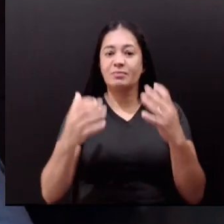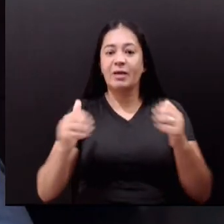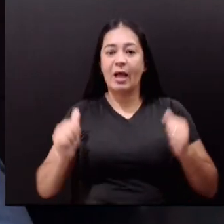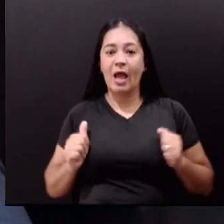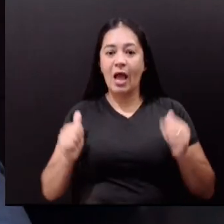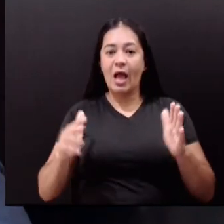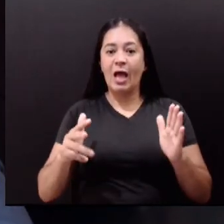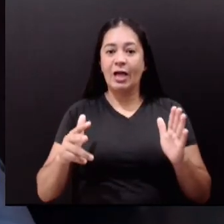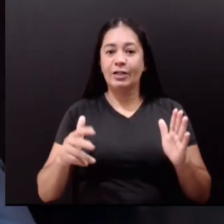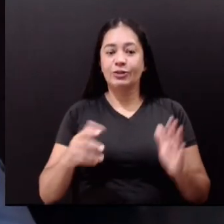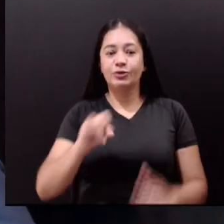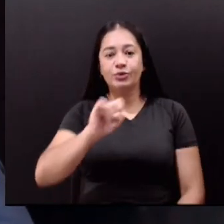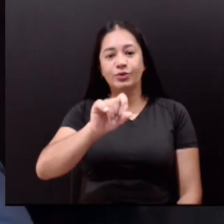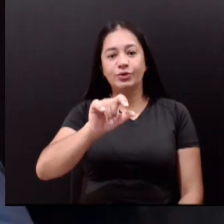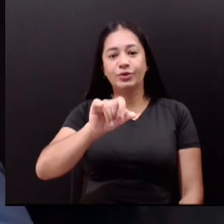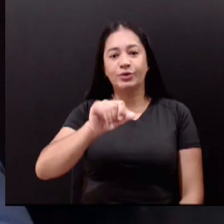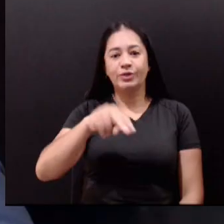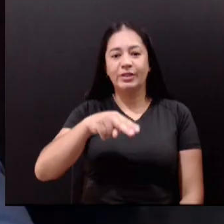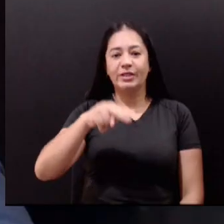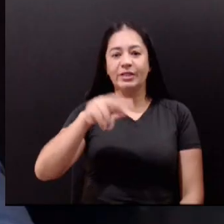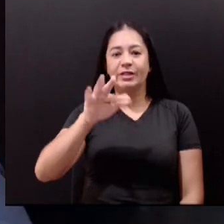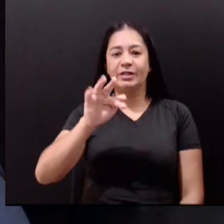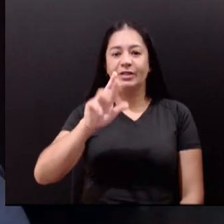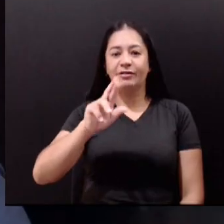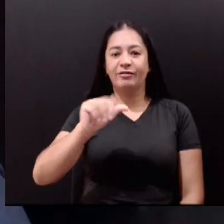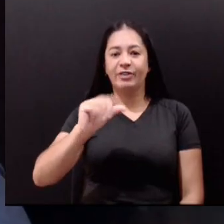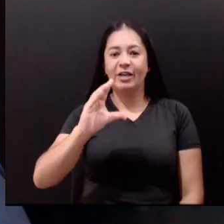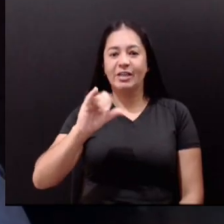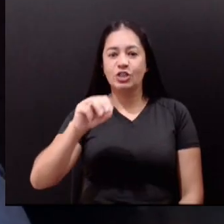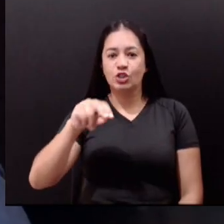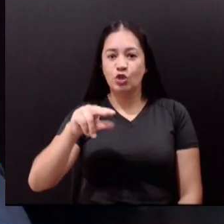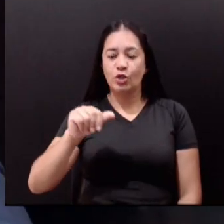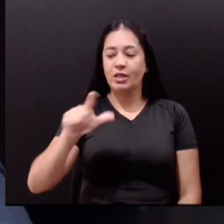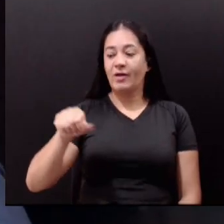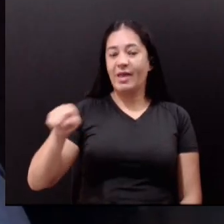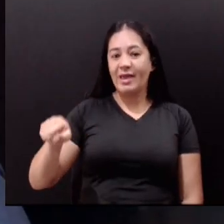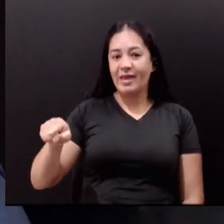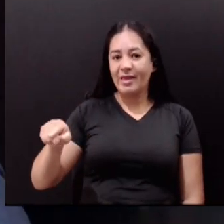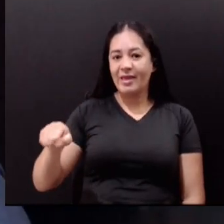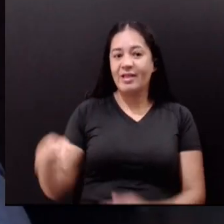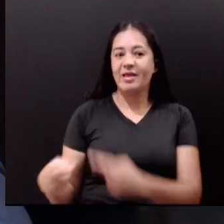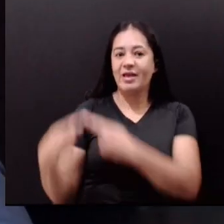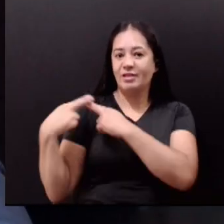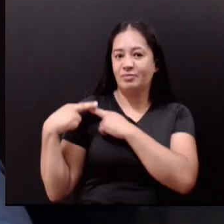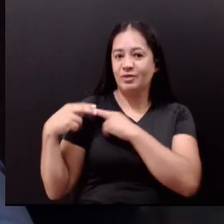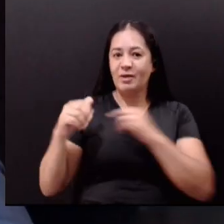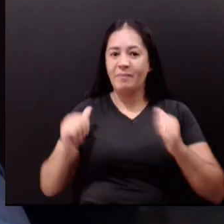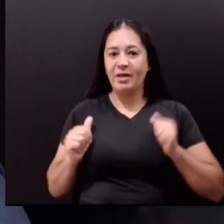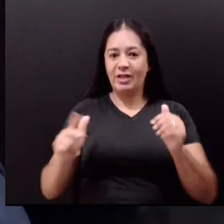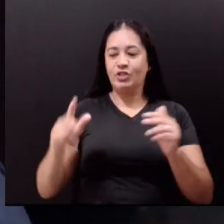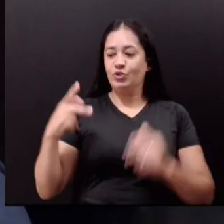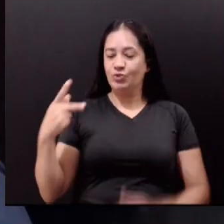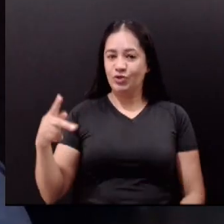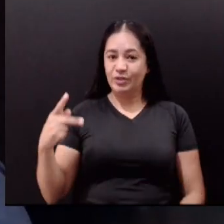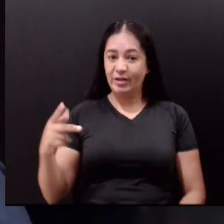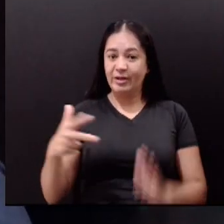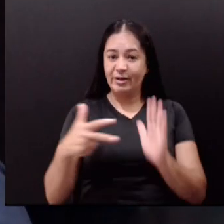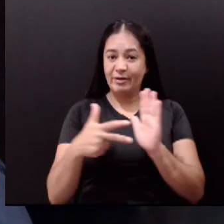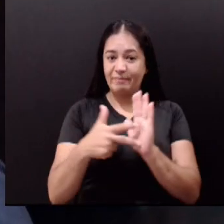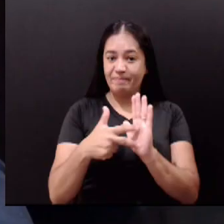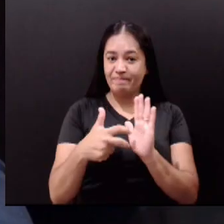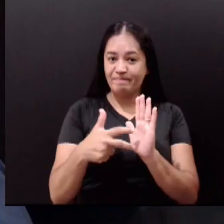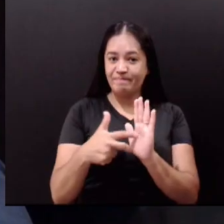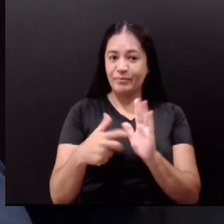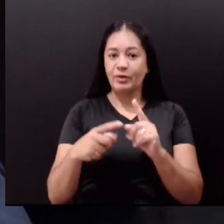pratica esse ato infracional, ele vai responder pelaquela conduta que ele praticou criminalmente, né. O Estatuto da Criança e do